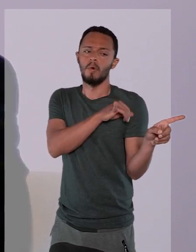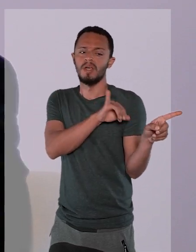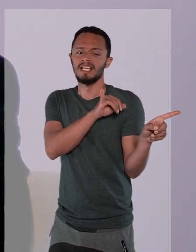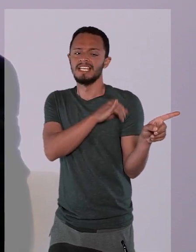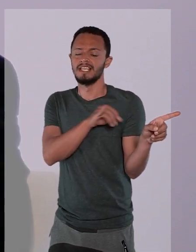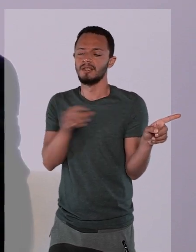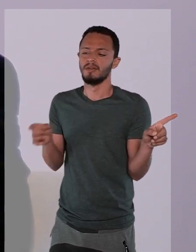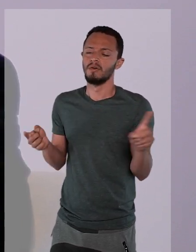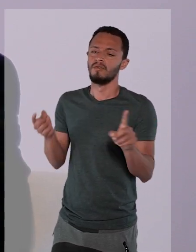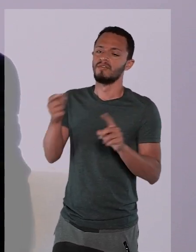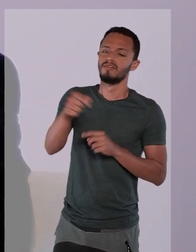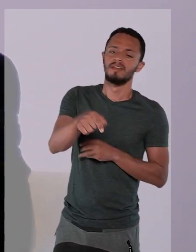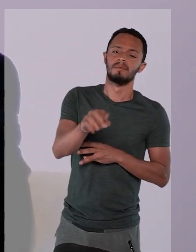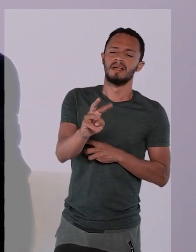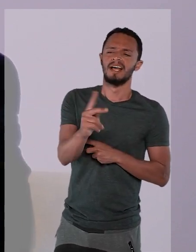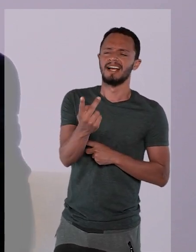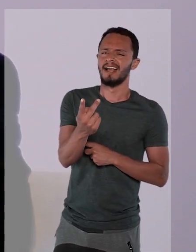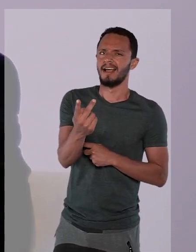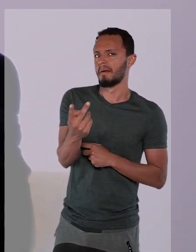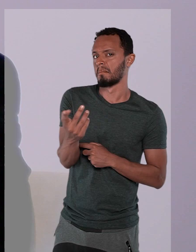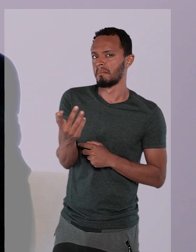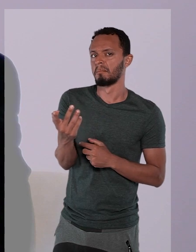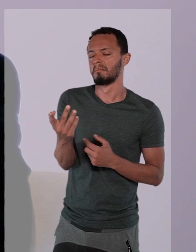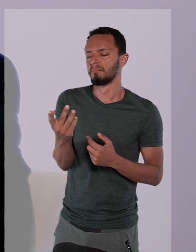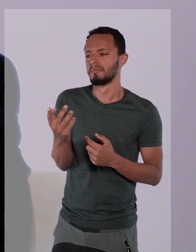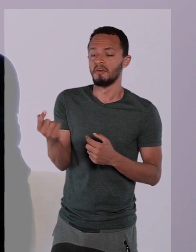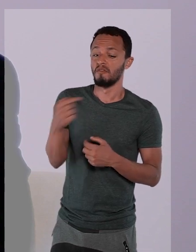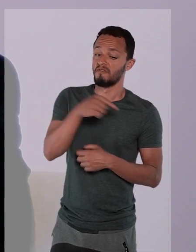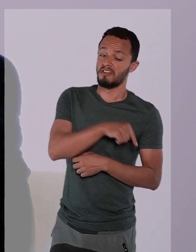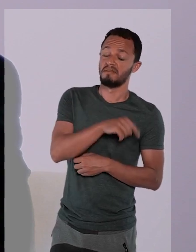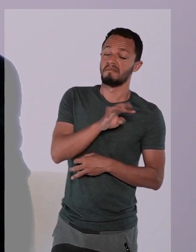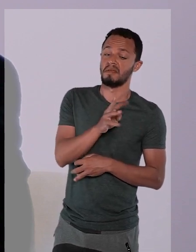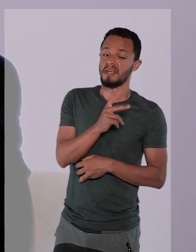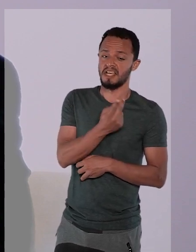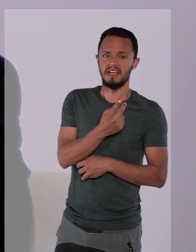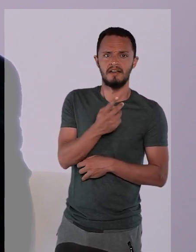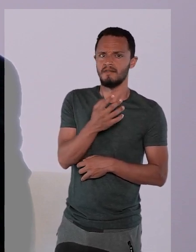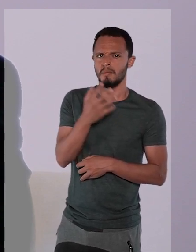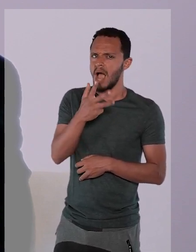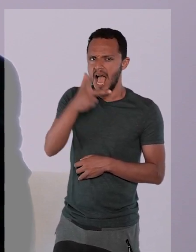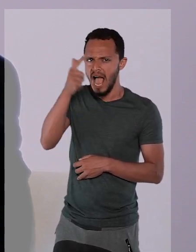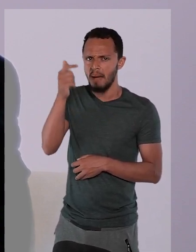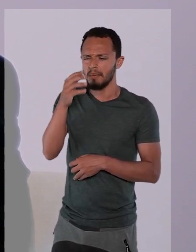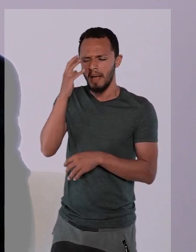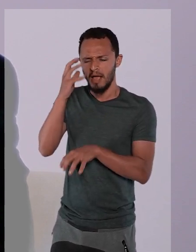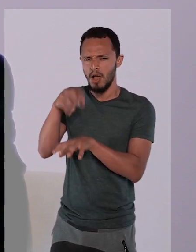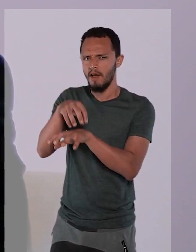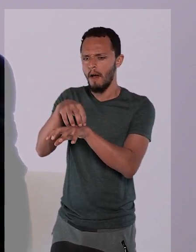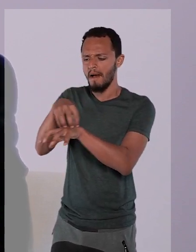vim para cá, né? E foi muito rápido, mas foi